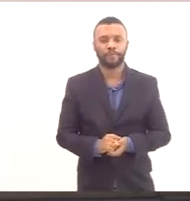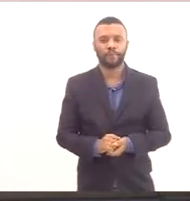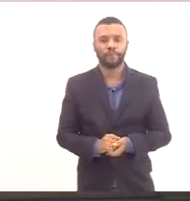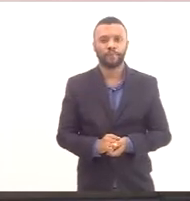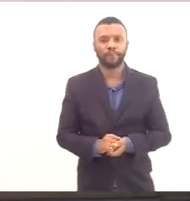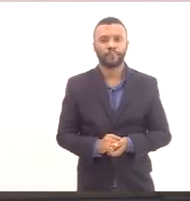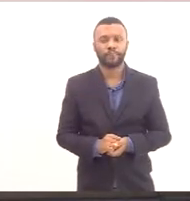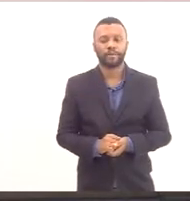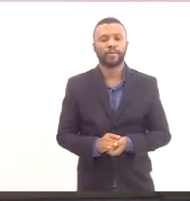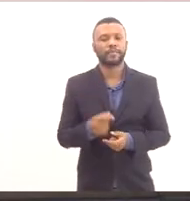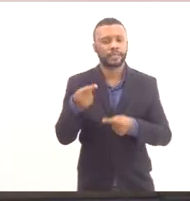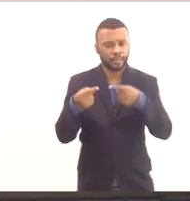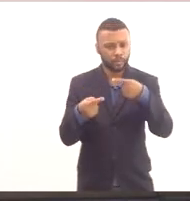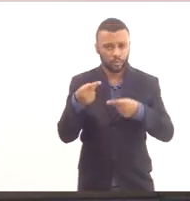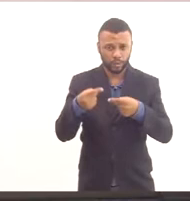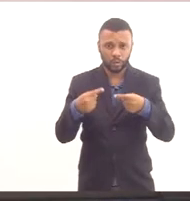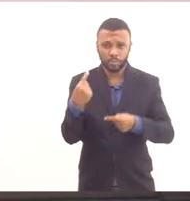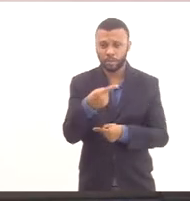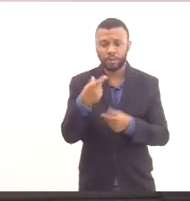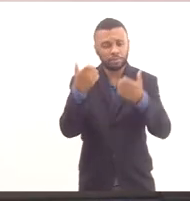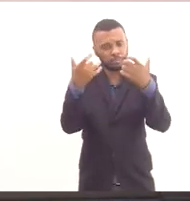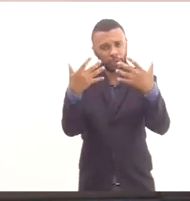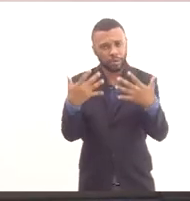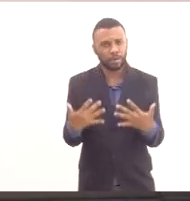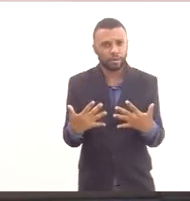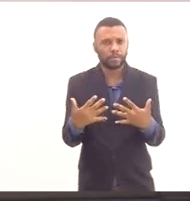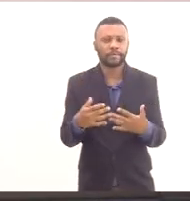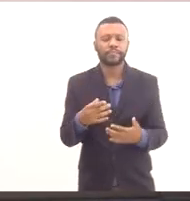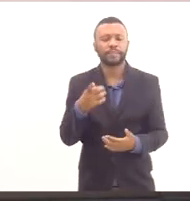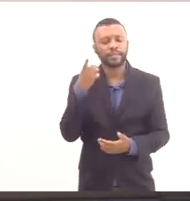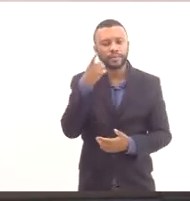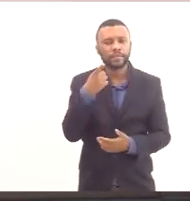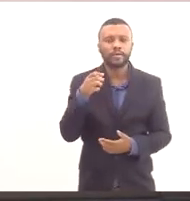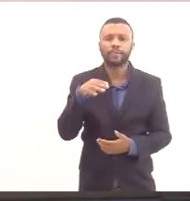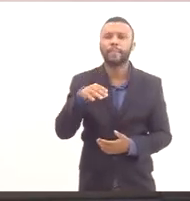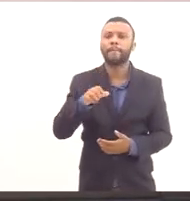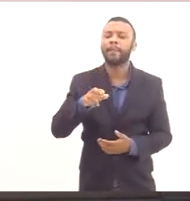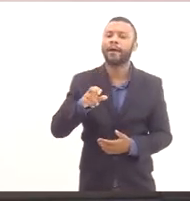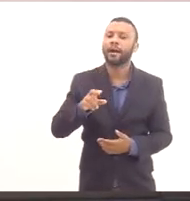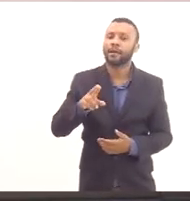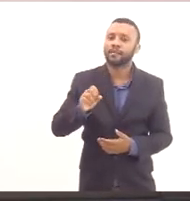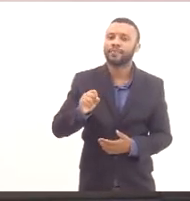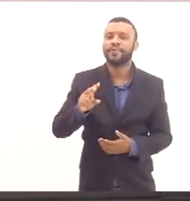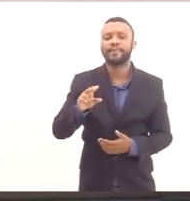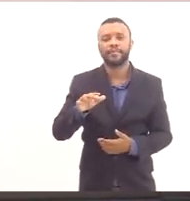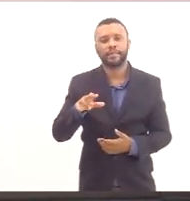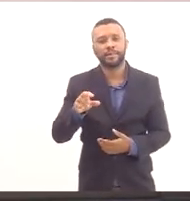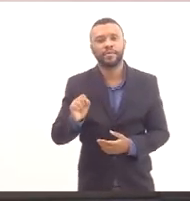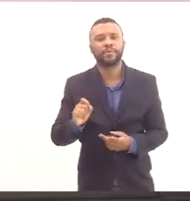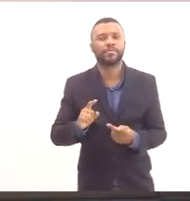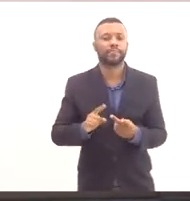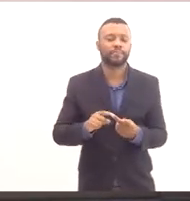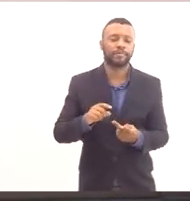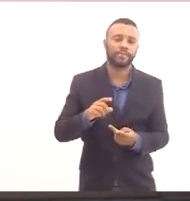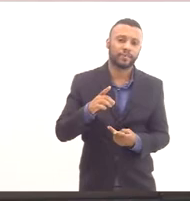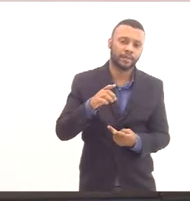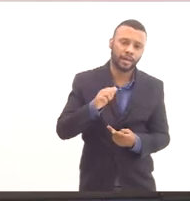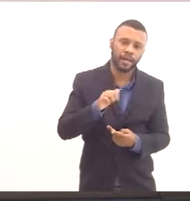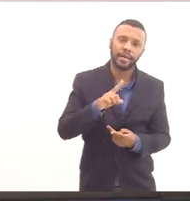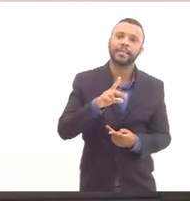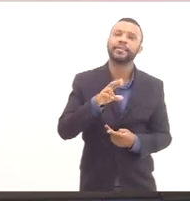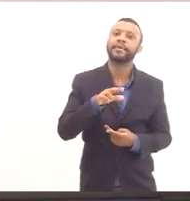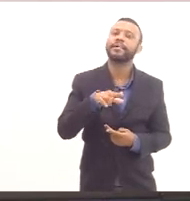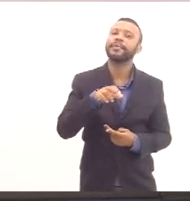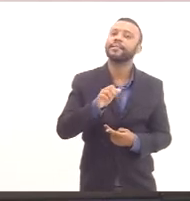diligência que fizemos Deputado Marcus Vinicius Deputado Adriana Baltazar e o vereador